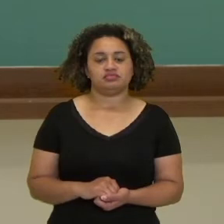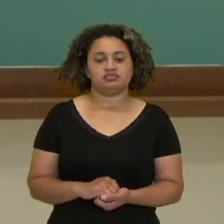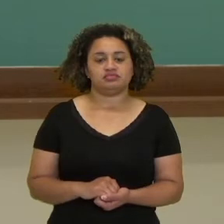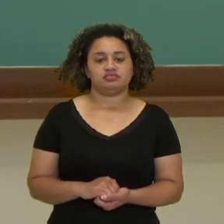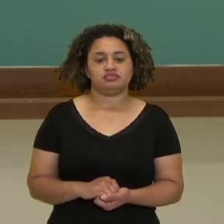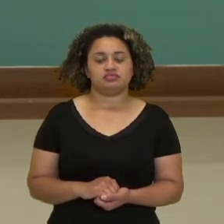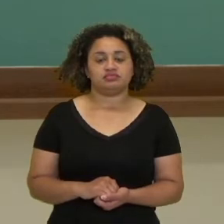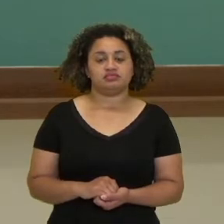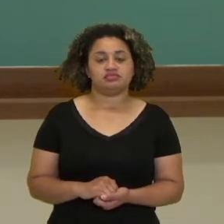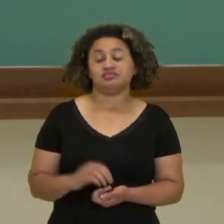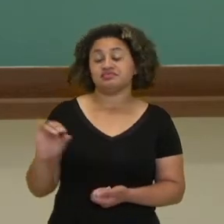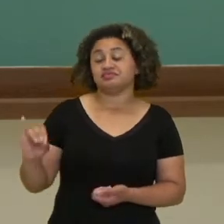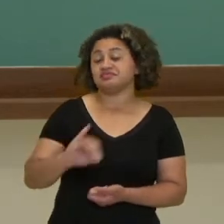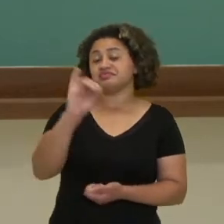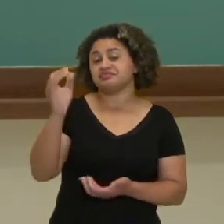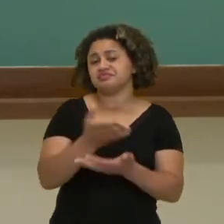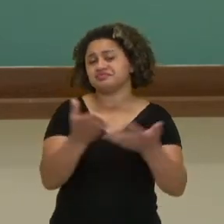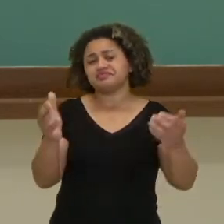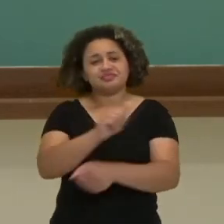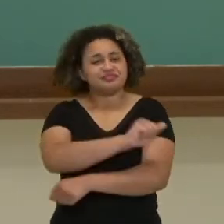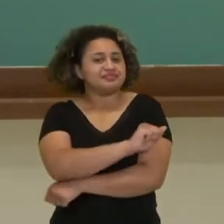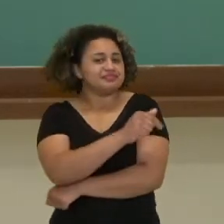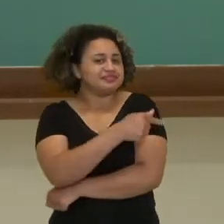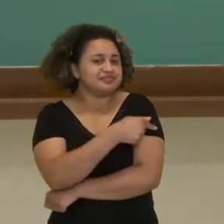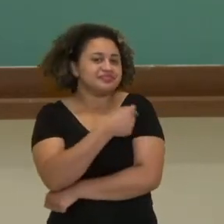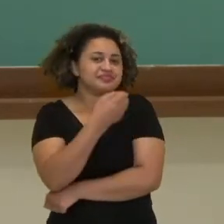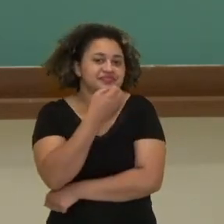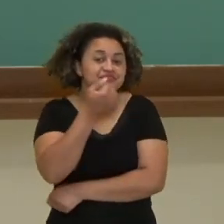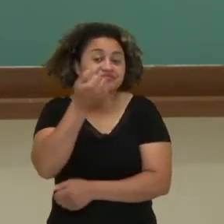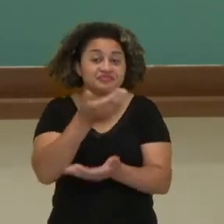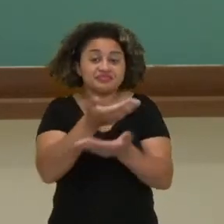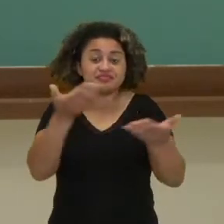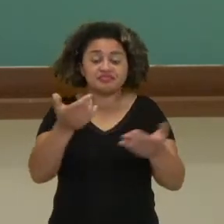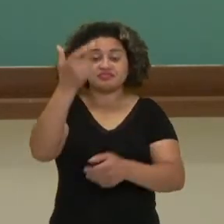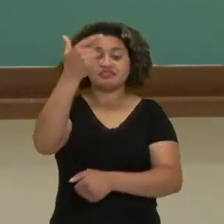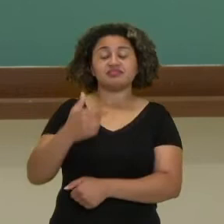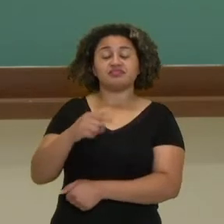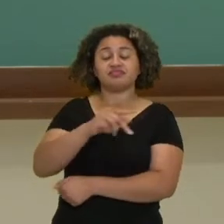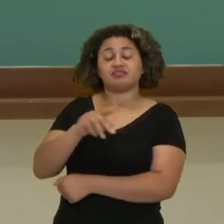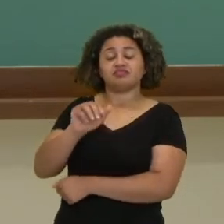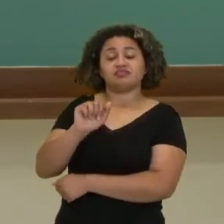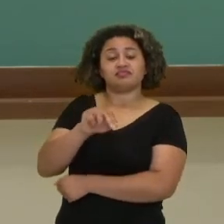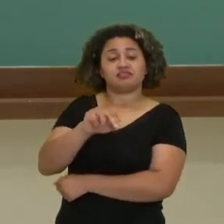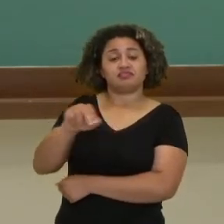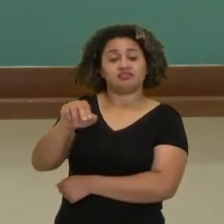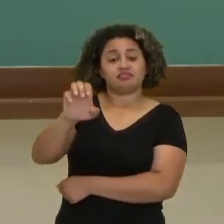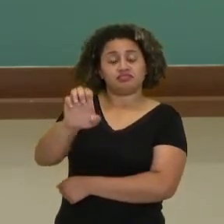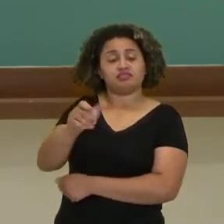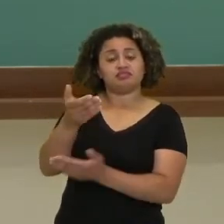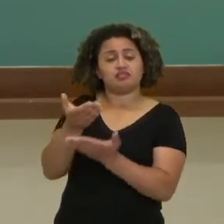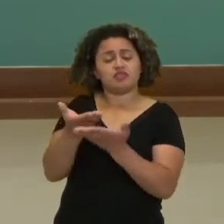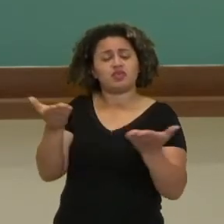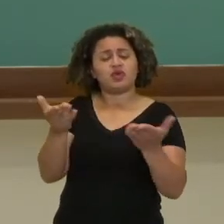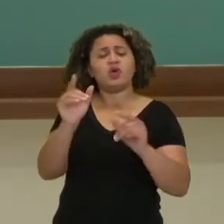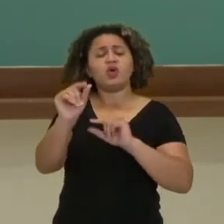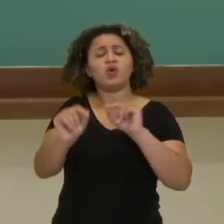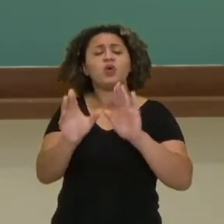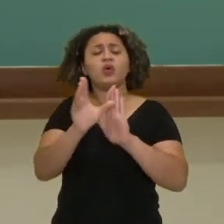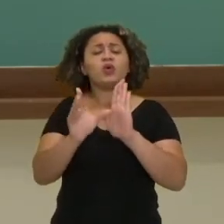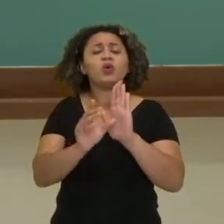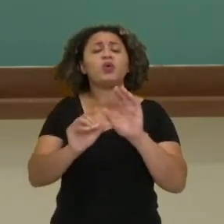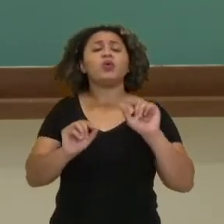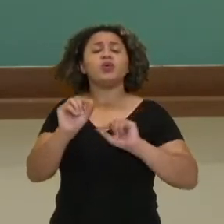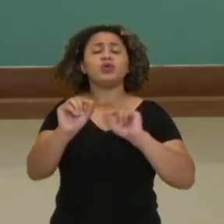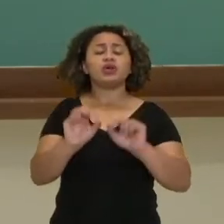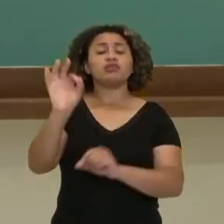Olá, alunos do 7º ano, tudo bem com vocês? Eu sou a professora Anne e nesta aula vamos falar